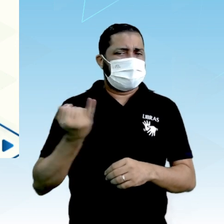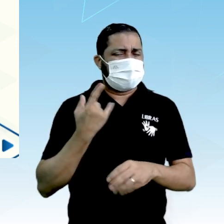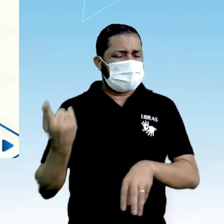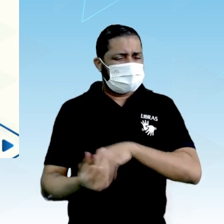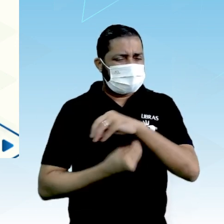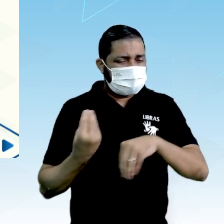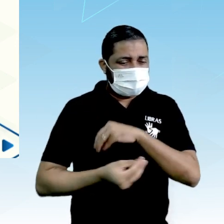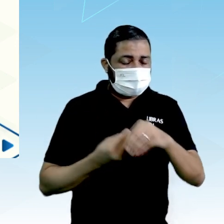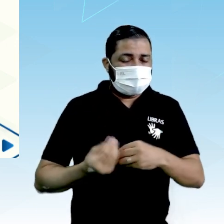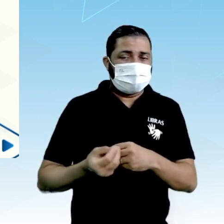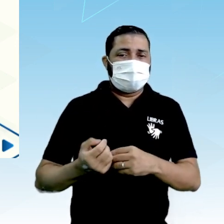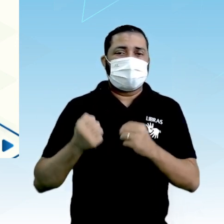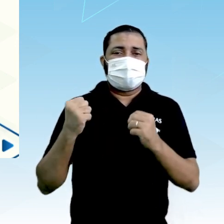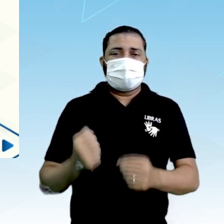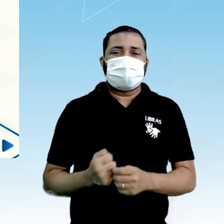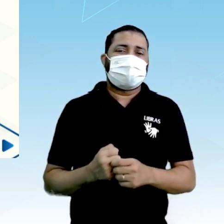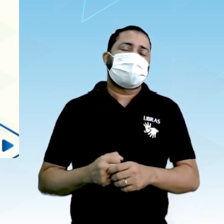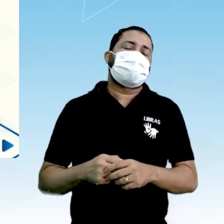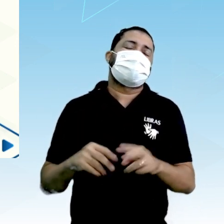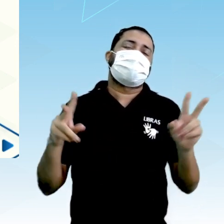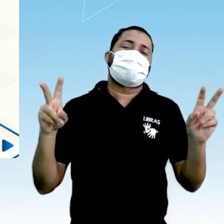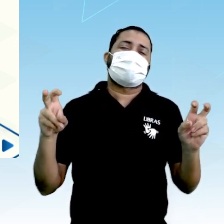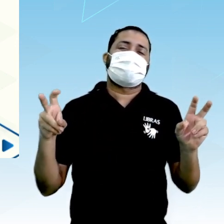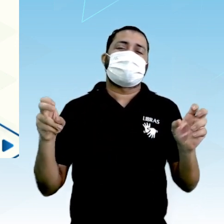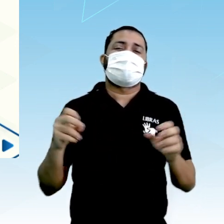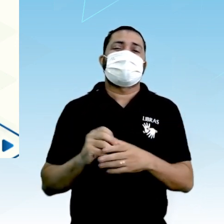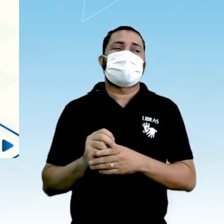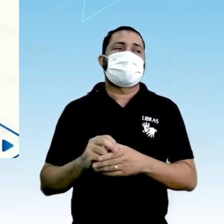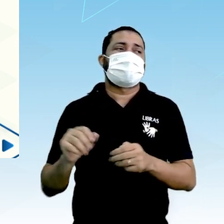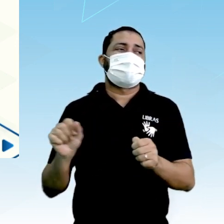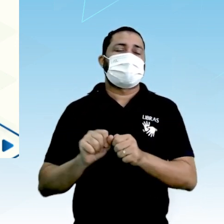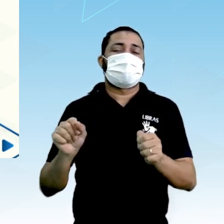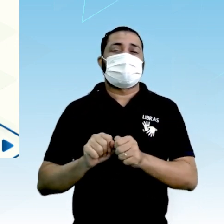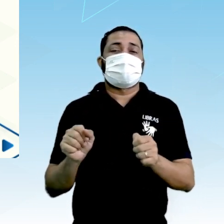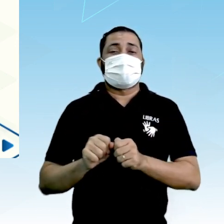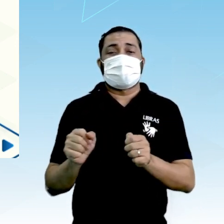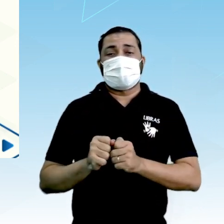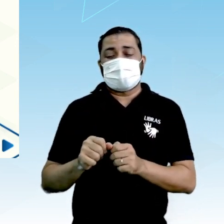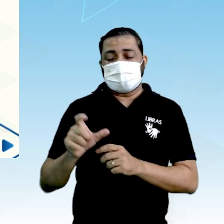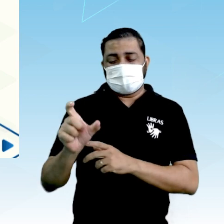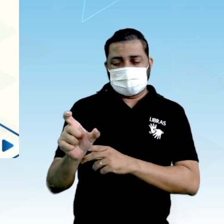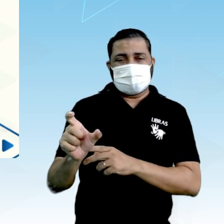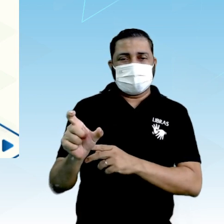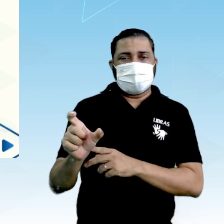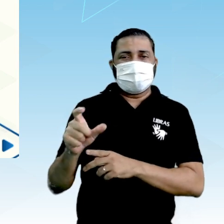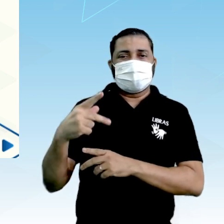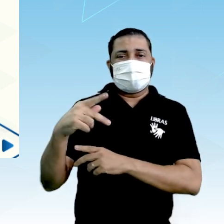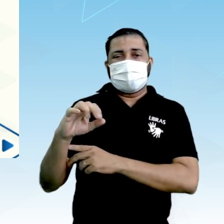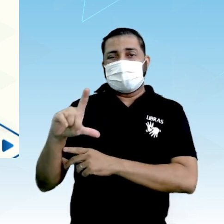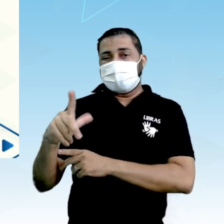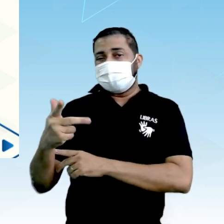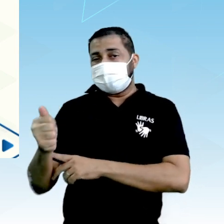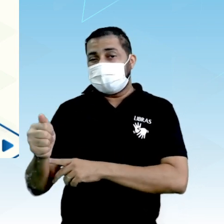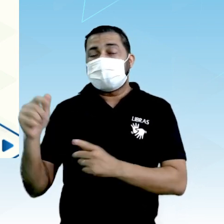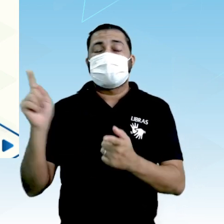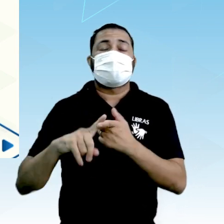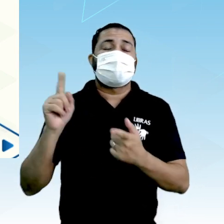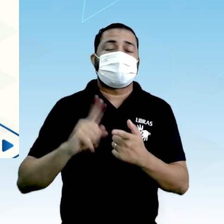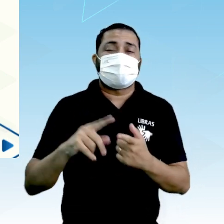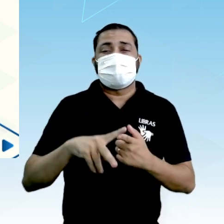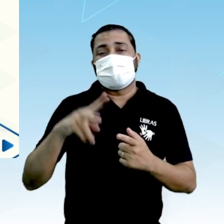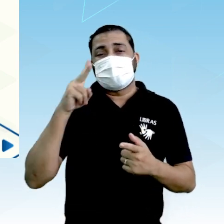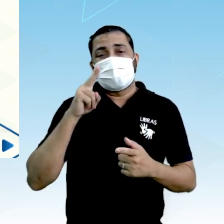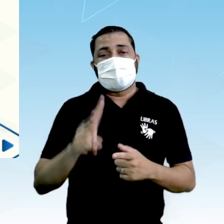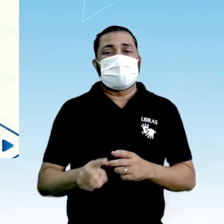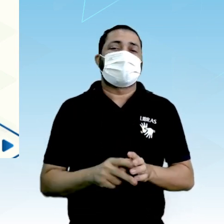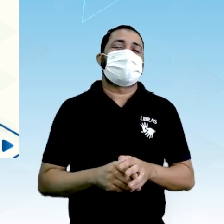possa mensurar a proporção, a produção de pilhas, para ser mais específico. A gente viu também, tanto